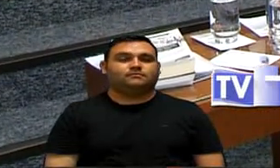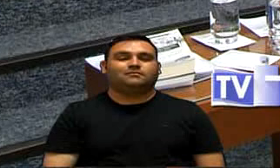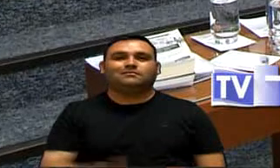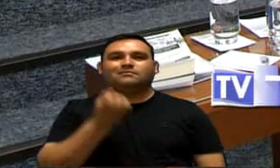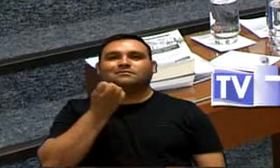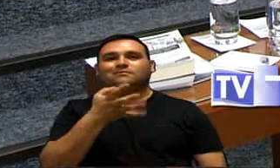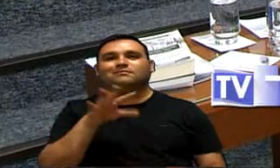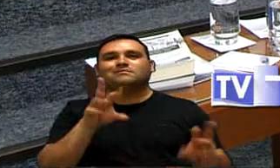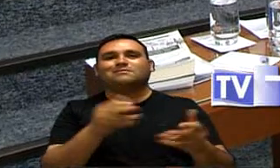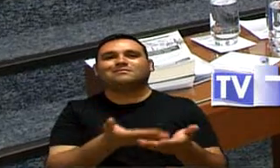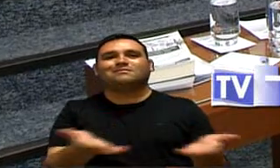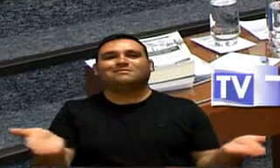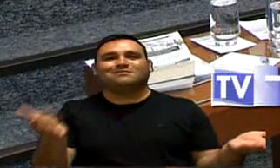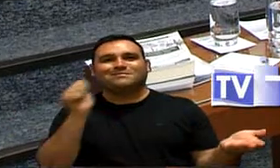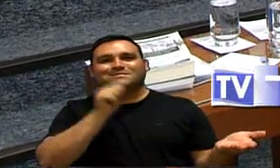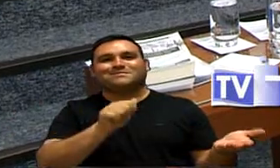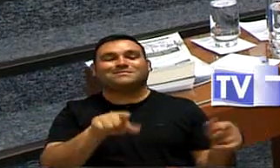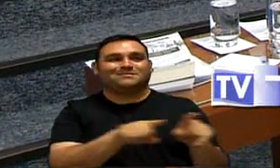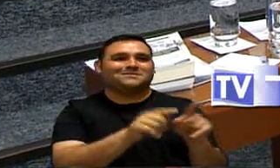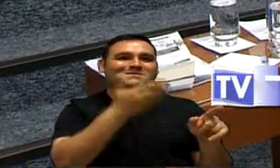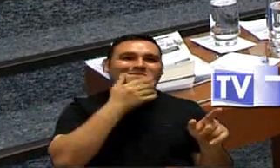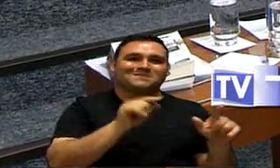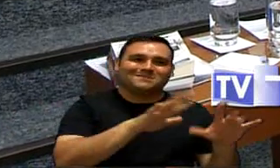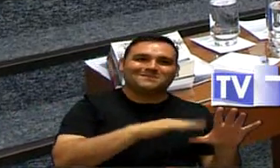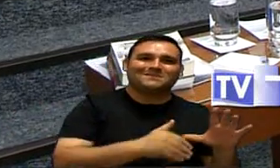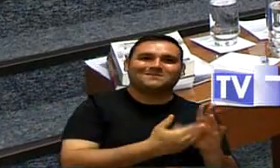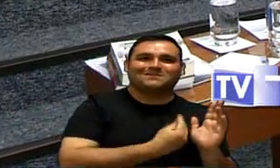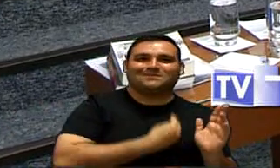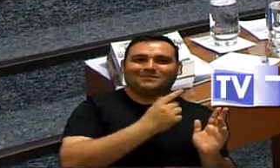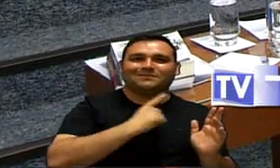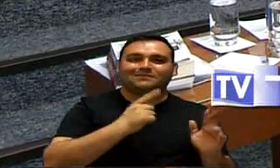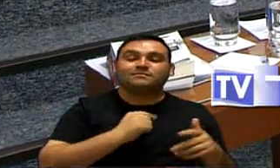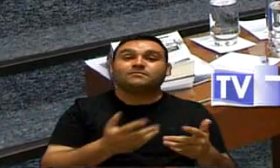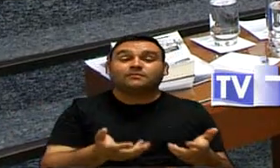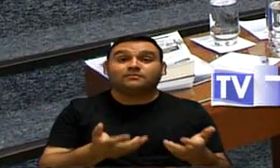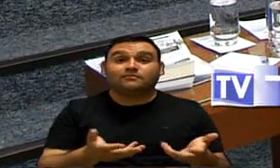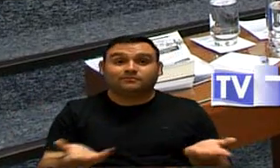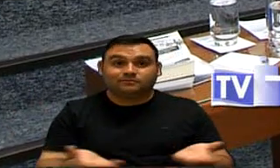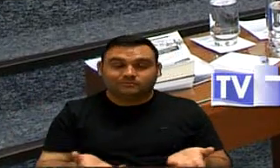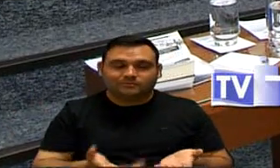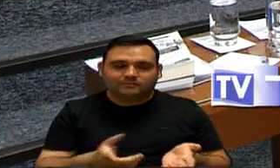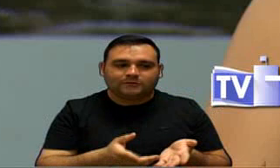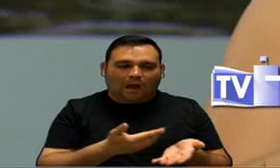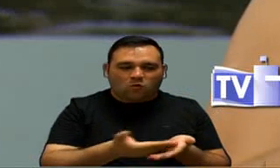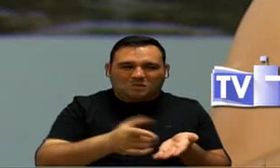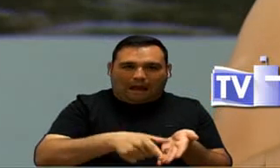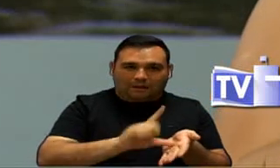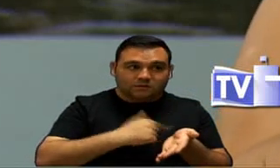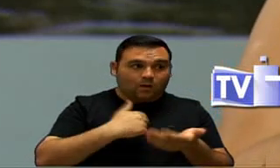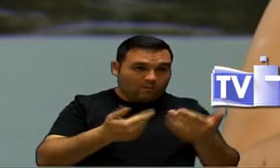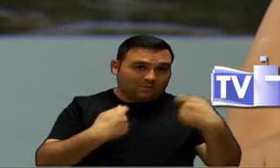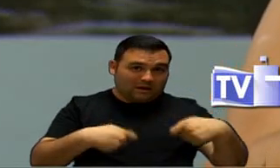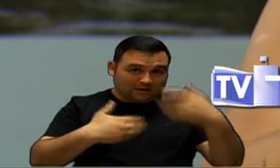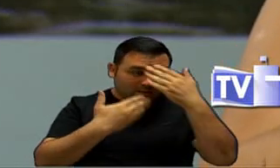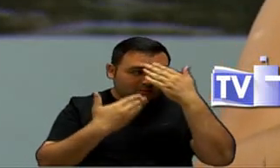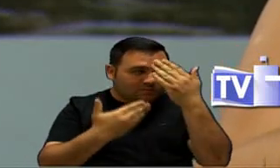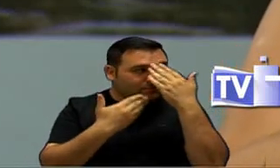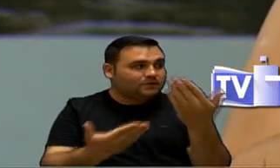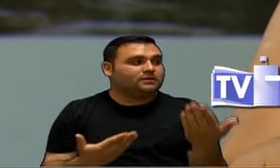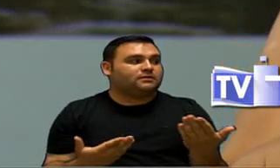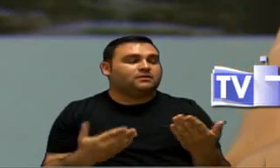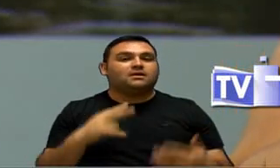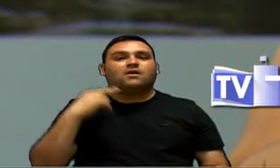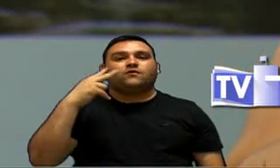Boa noite a todas e a todos, né? Eu queria, antes de qualquer coisa, agradecer